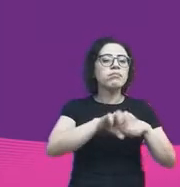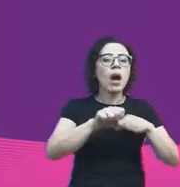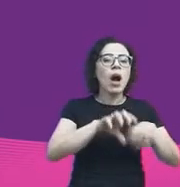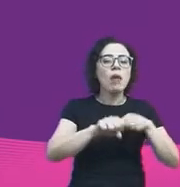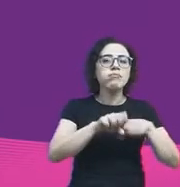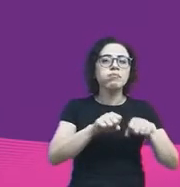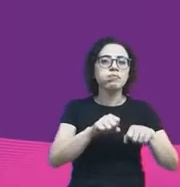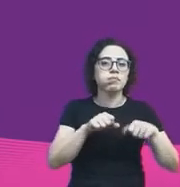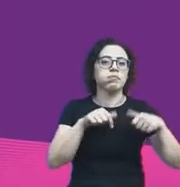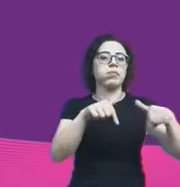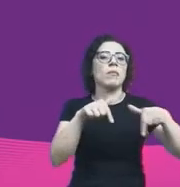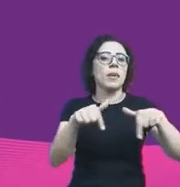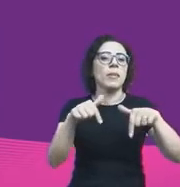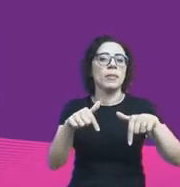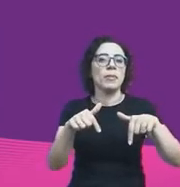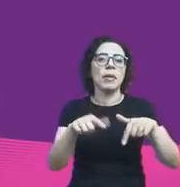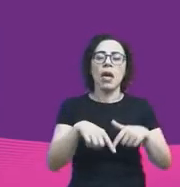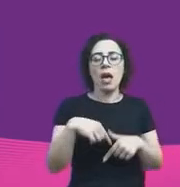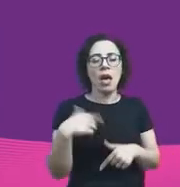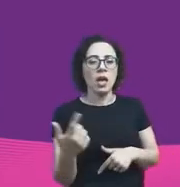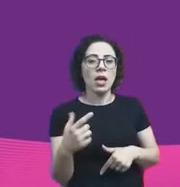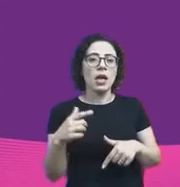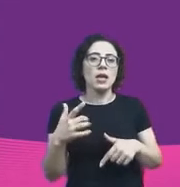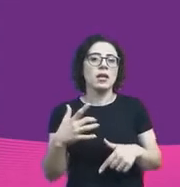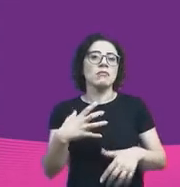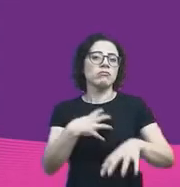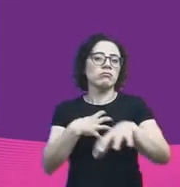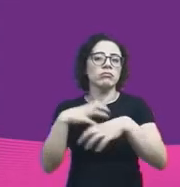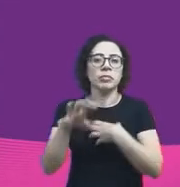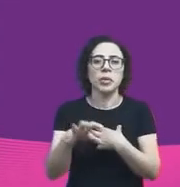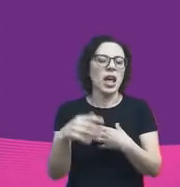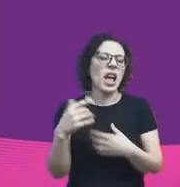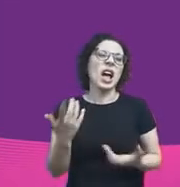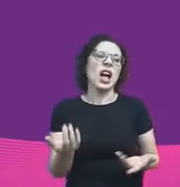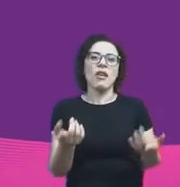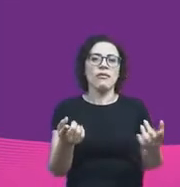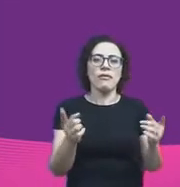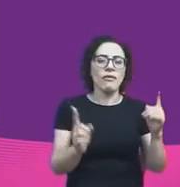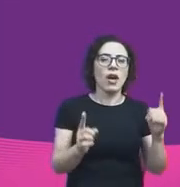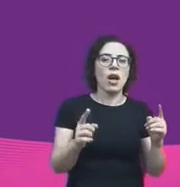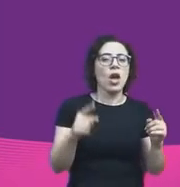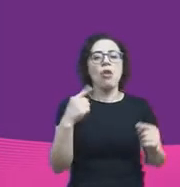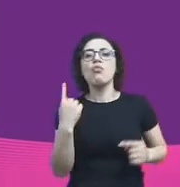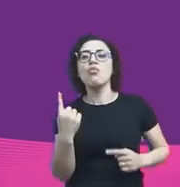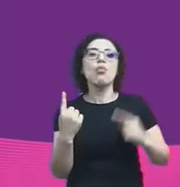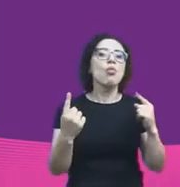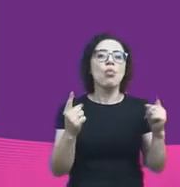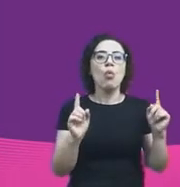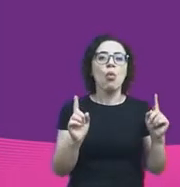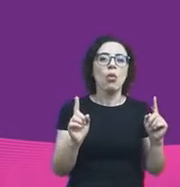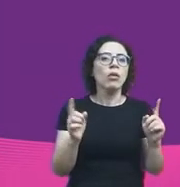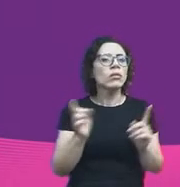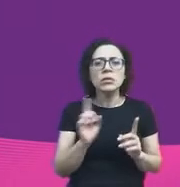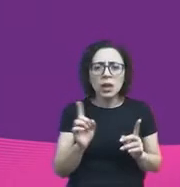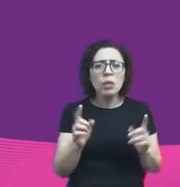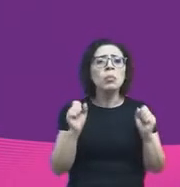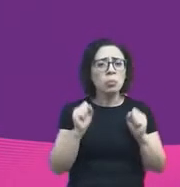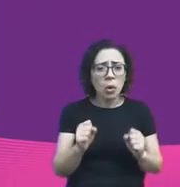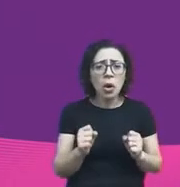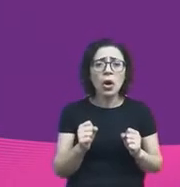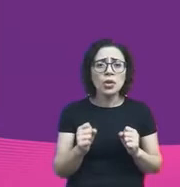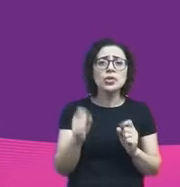compaixão, ele é mais empático, ele não tem competência. Não é verdade, você pode ter os dois. E os locais onde